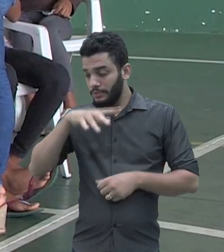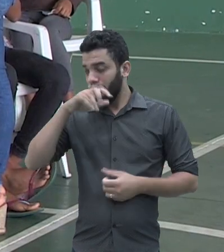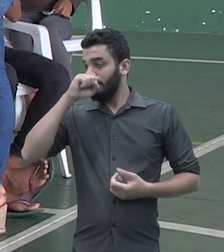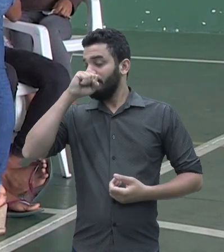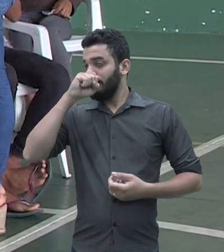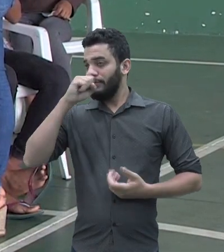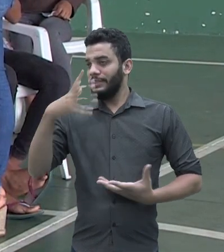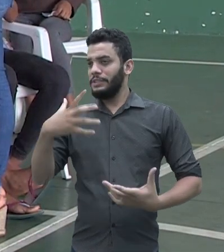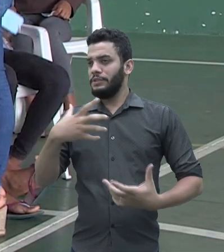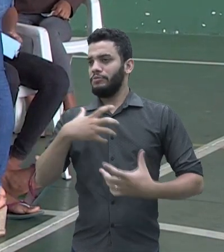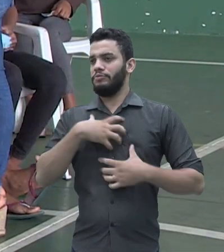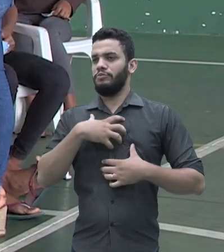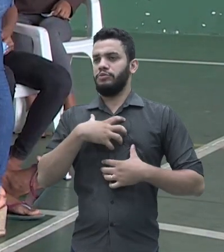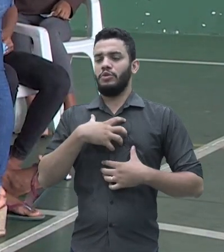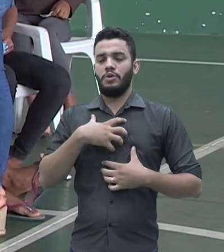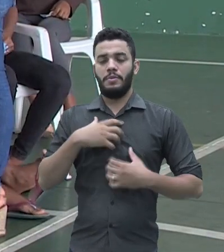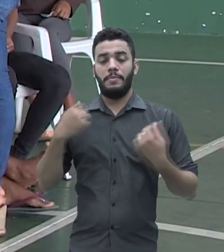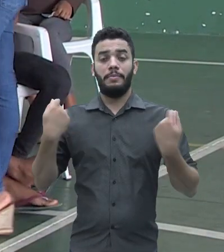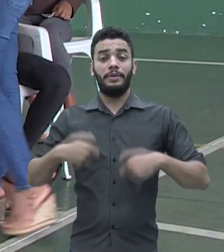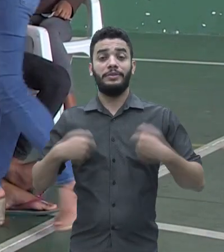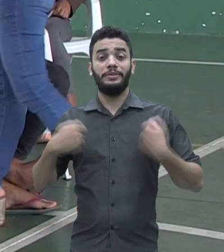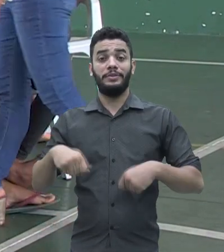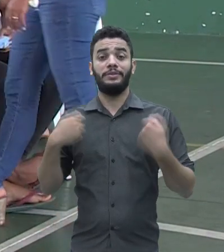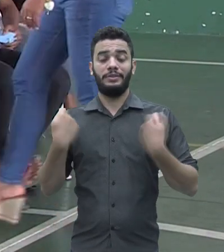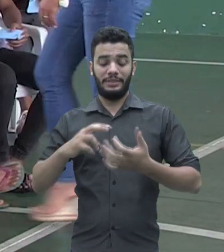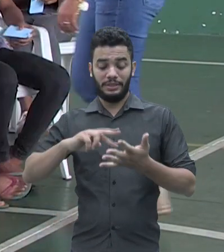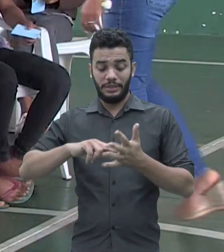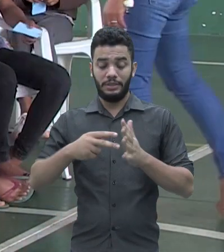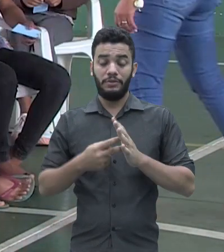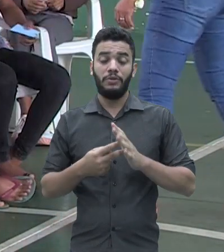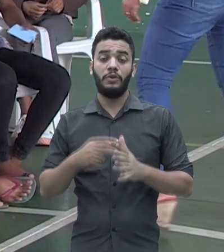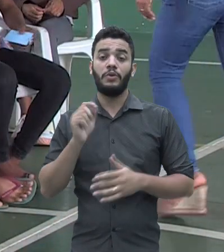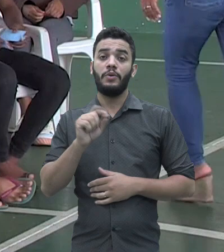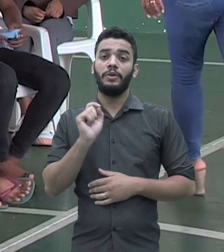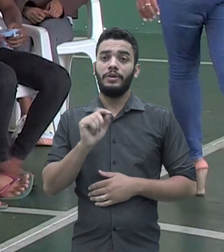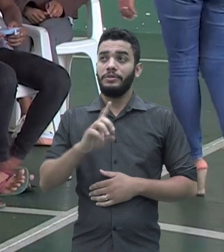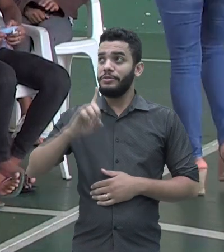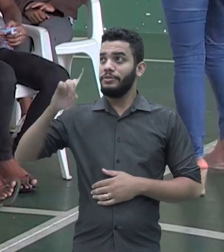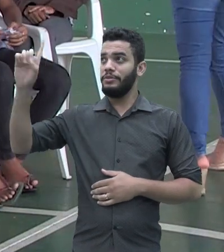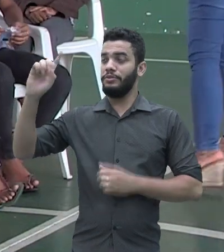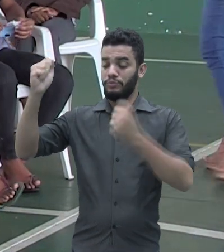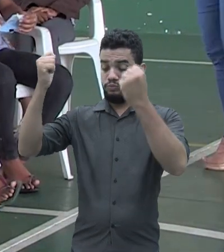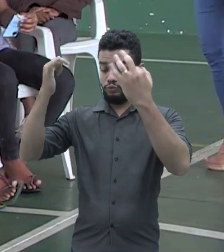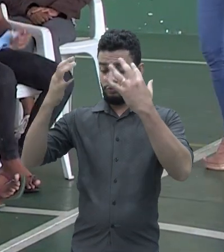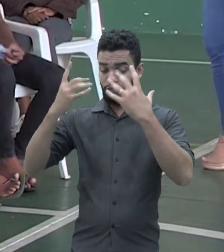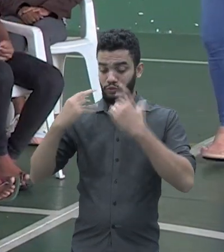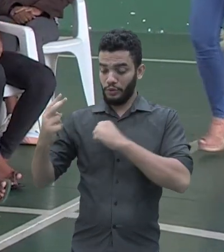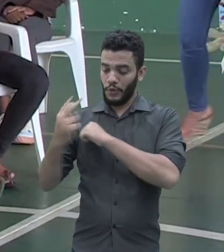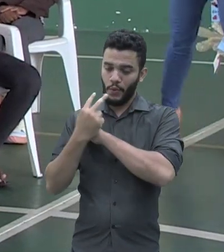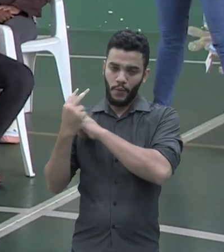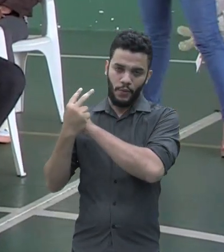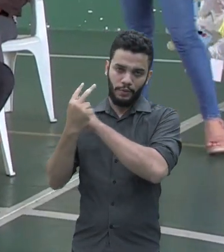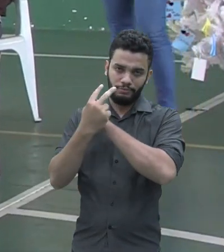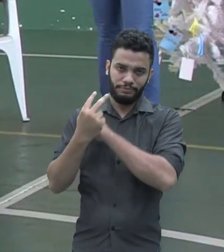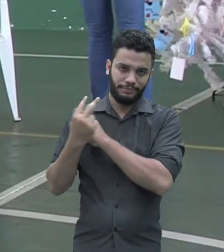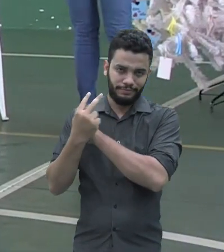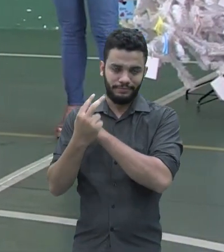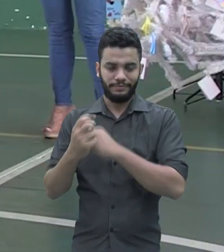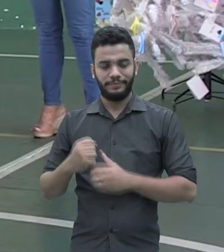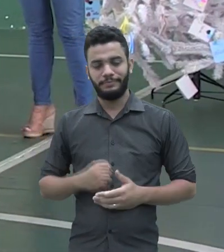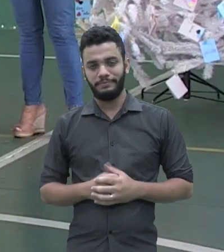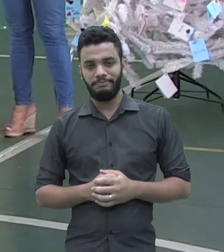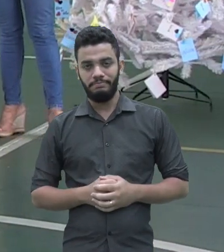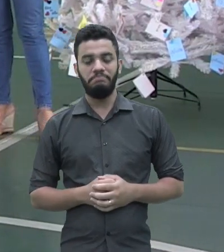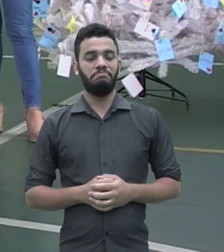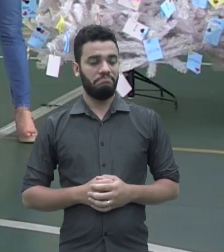é a primeira prova de graças de Deus. São muitos os motivos que nós temos para agradecer, não é mesmo,